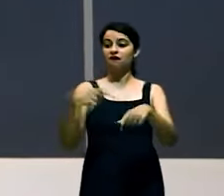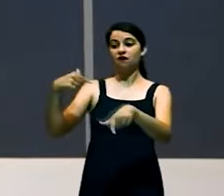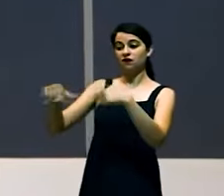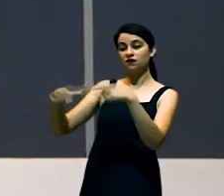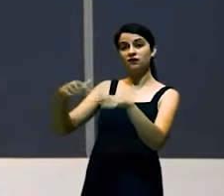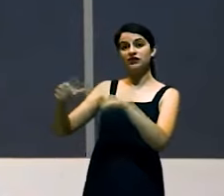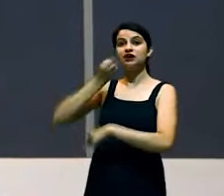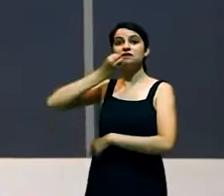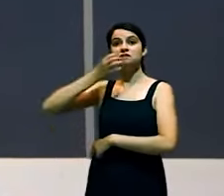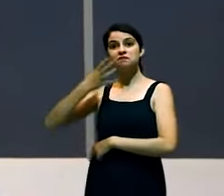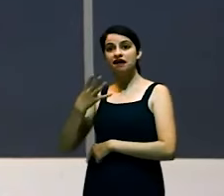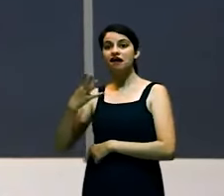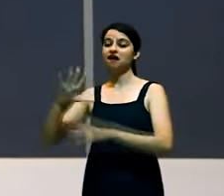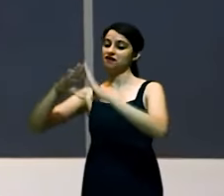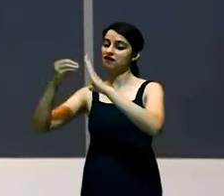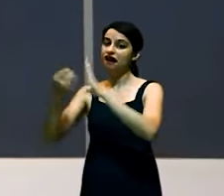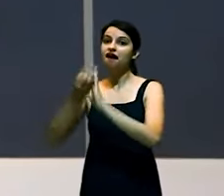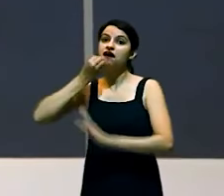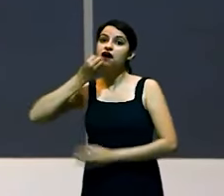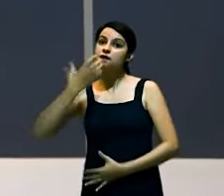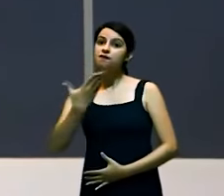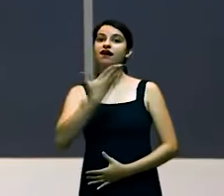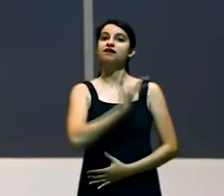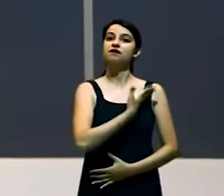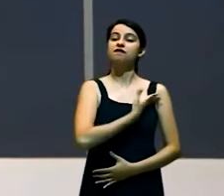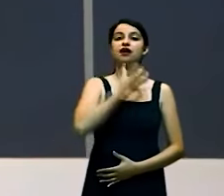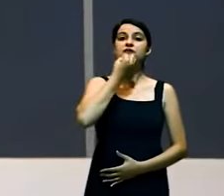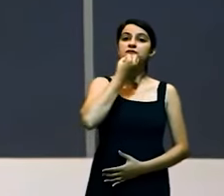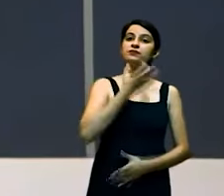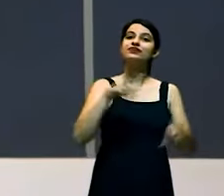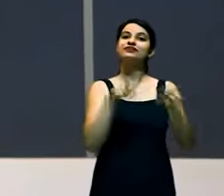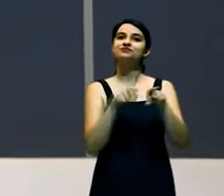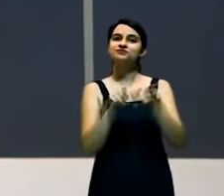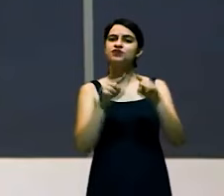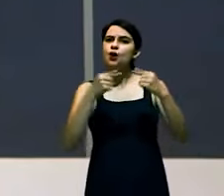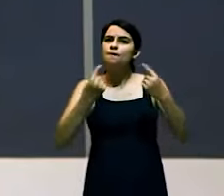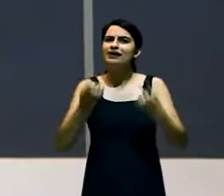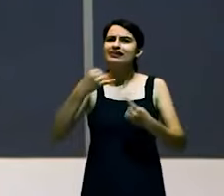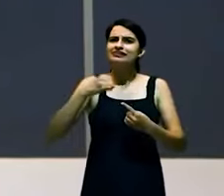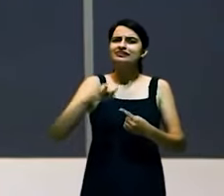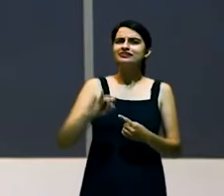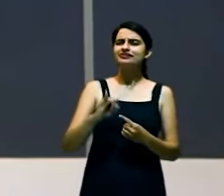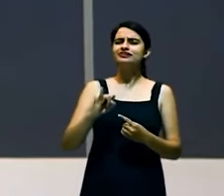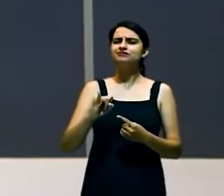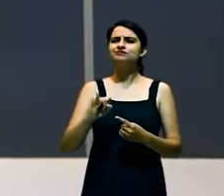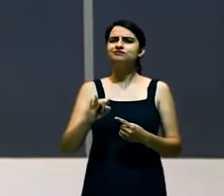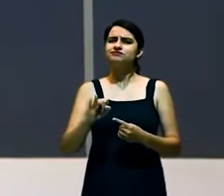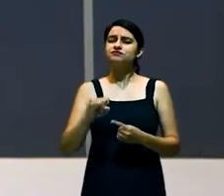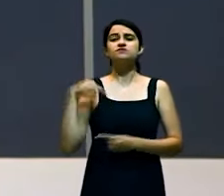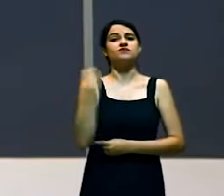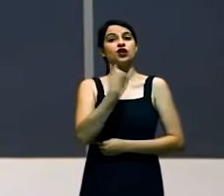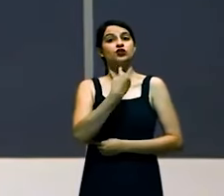trabalho na igreja, vai bem o emprego, vai bem os amigos. mas tudo parte de quando nós